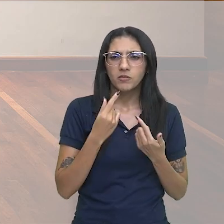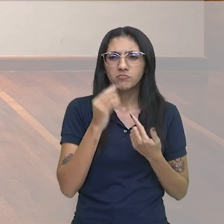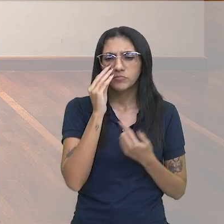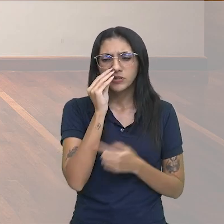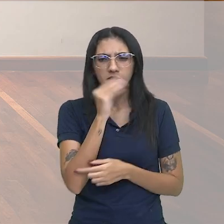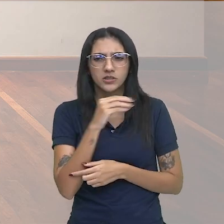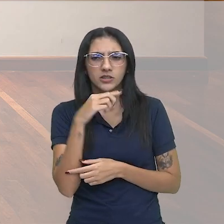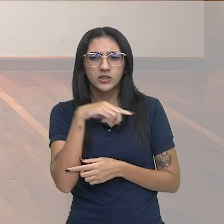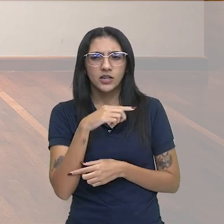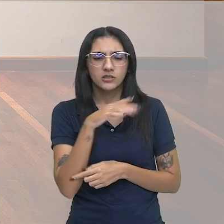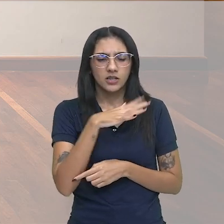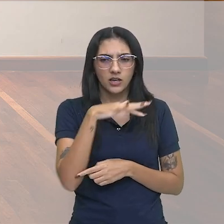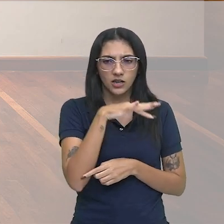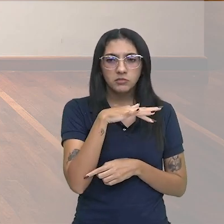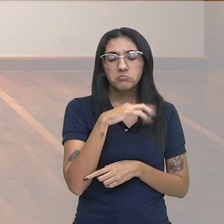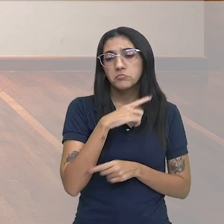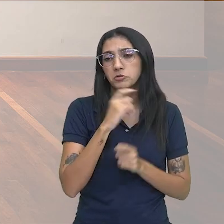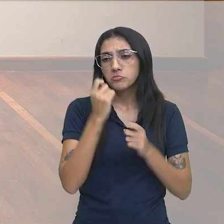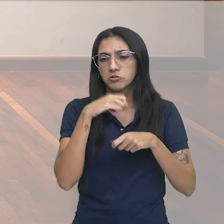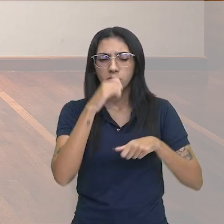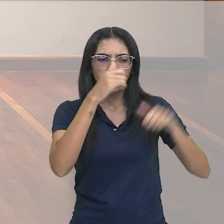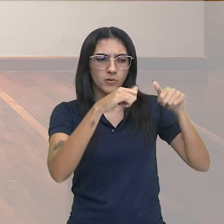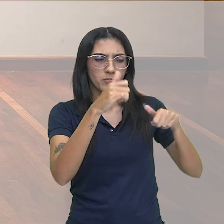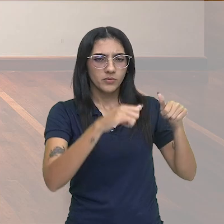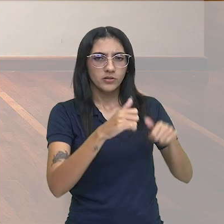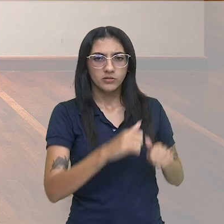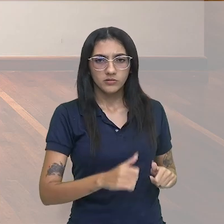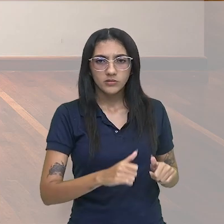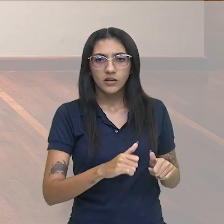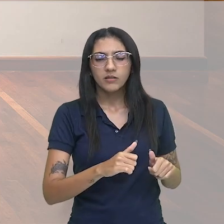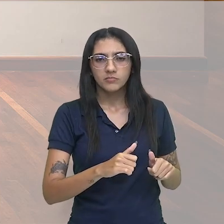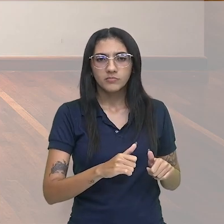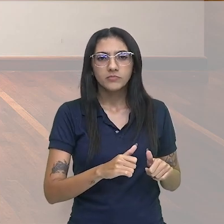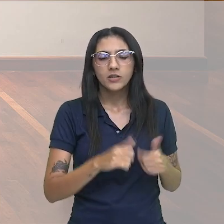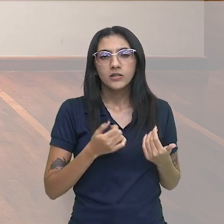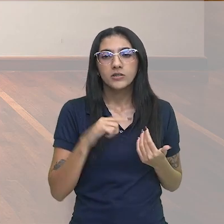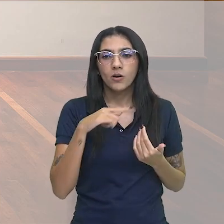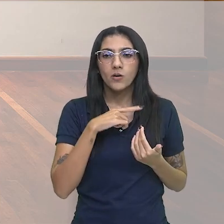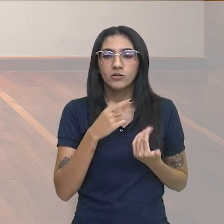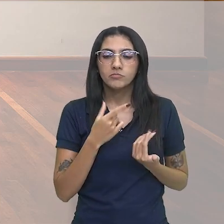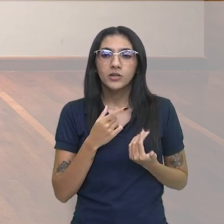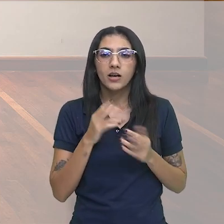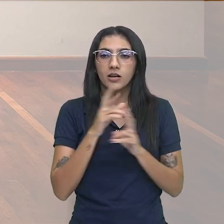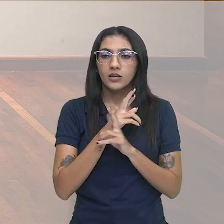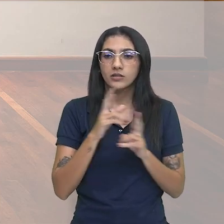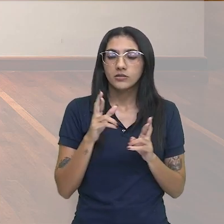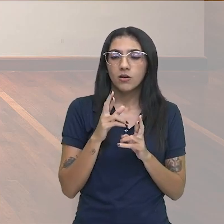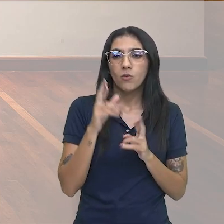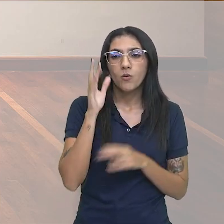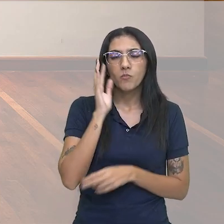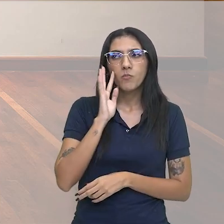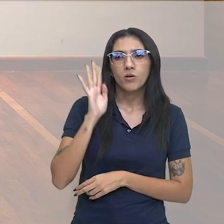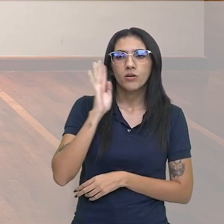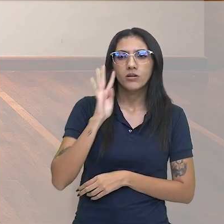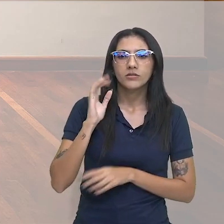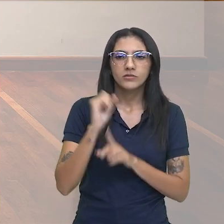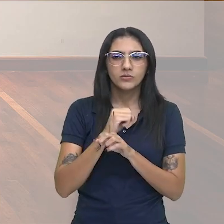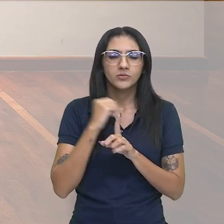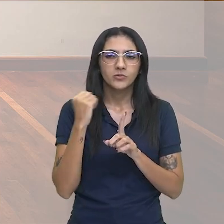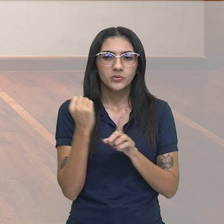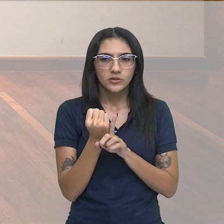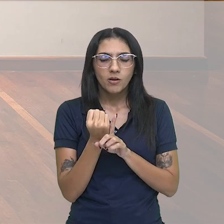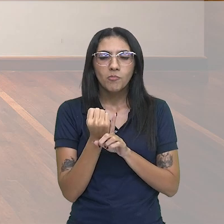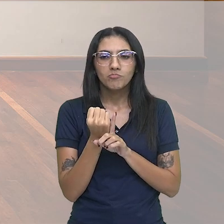do objeto para estudar, para analisar, né? Então, ele traz aí o chamado fato social, né? Ele vai